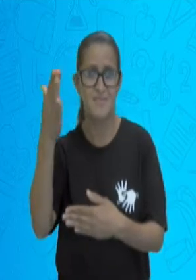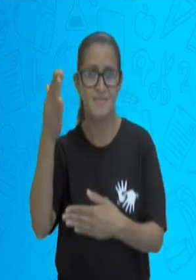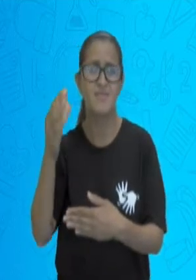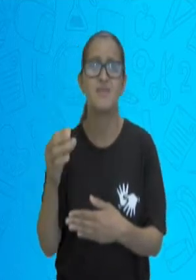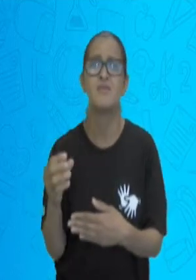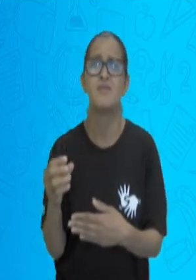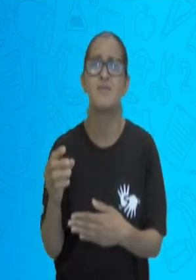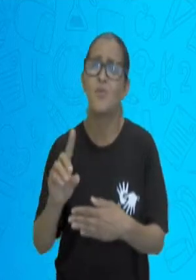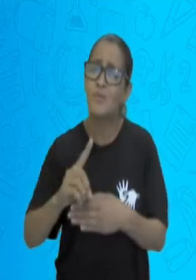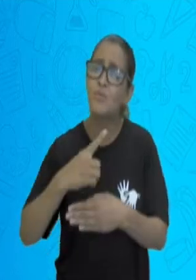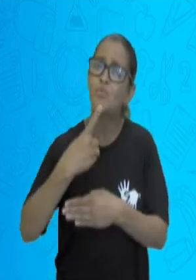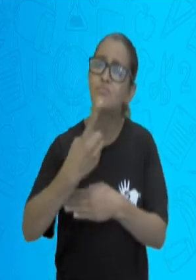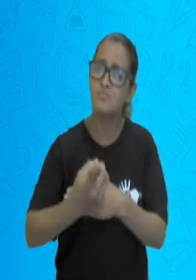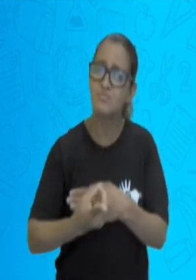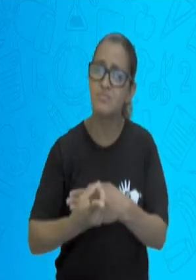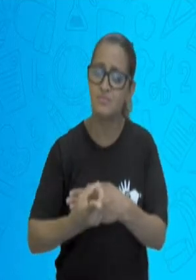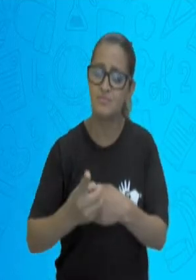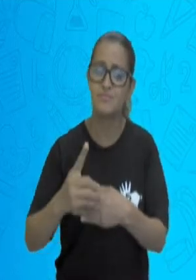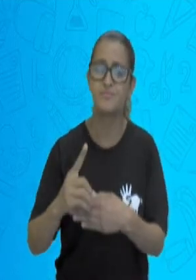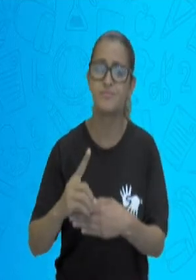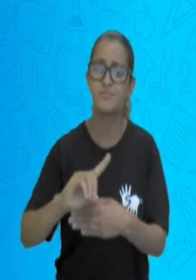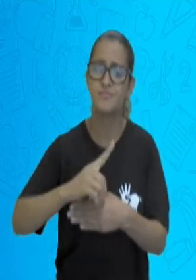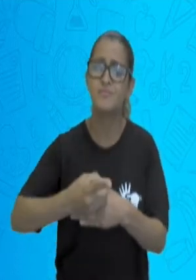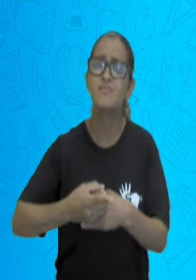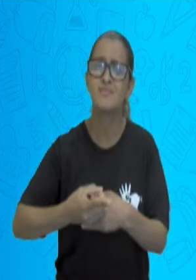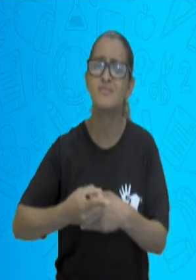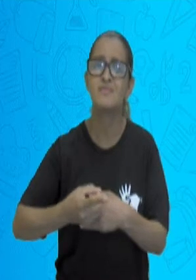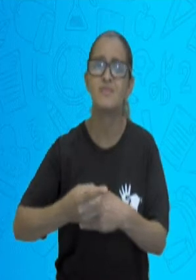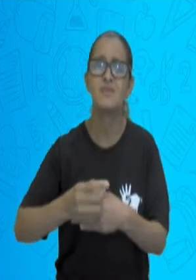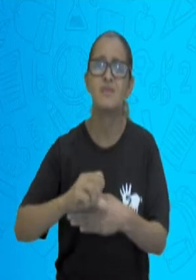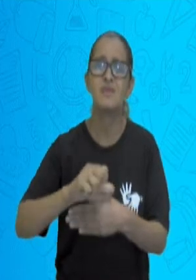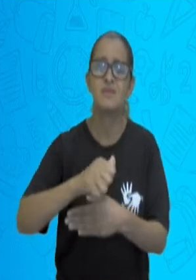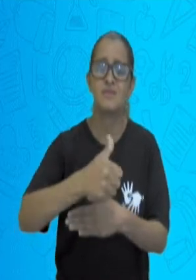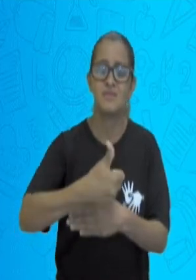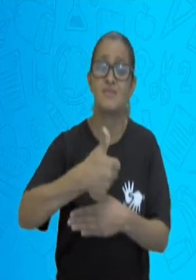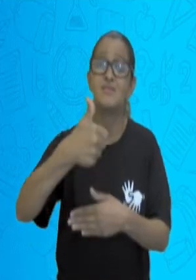número sucessor ao número 10?